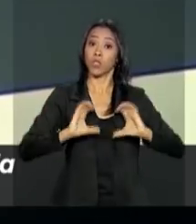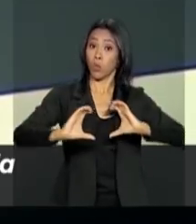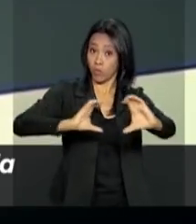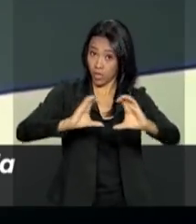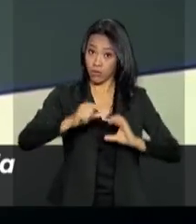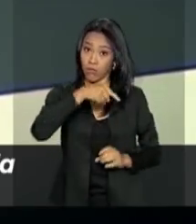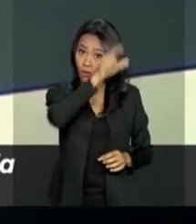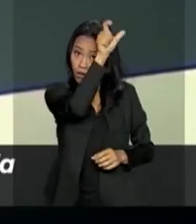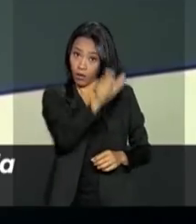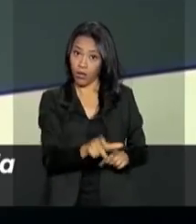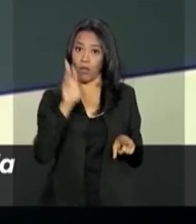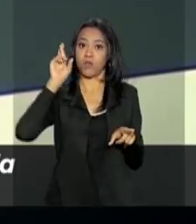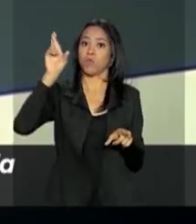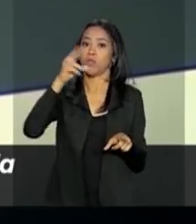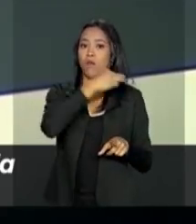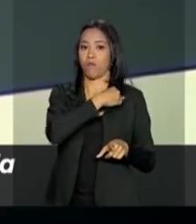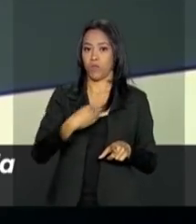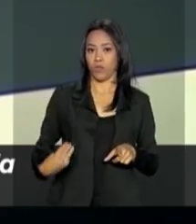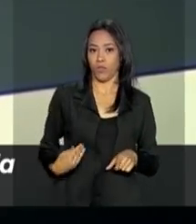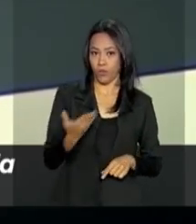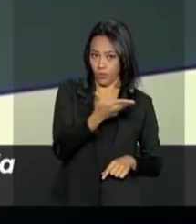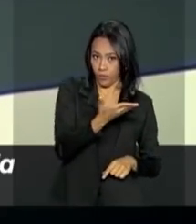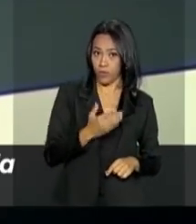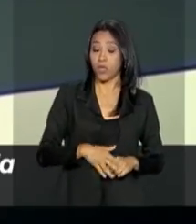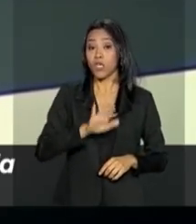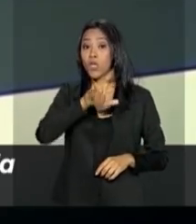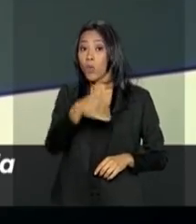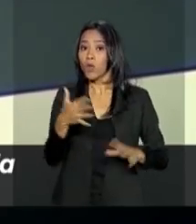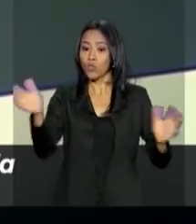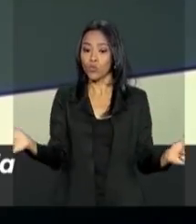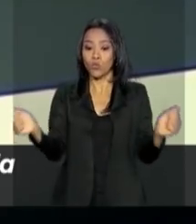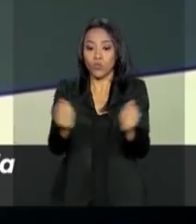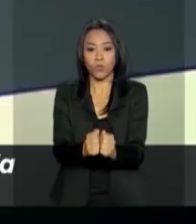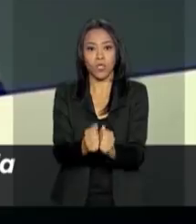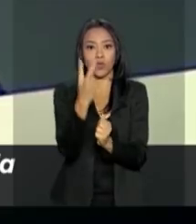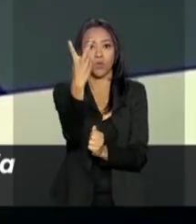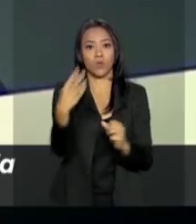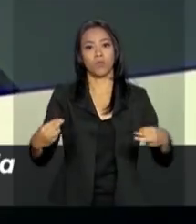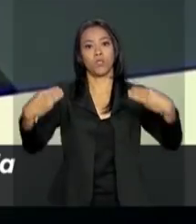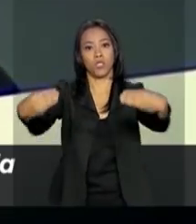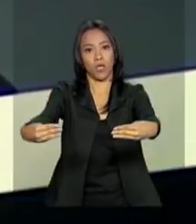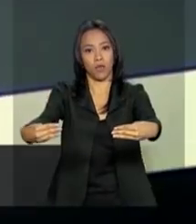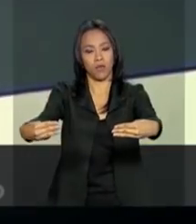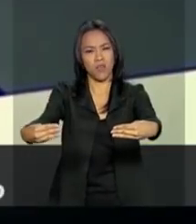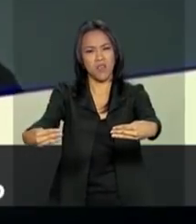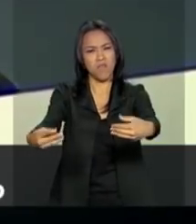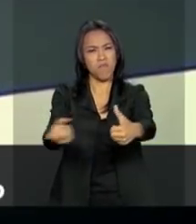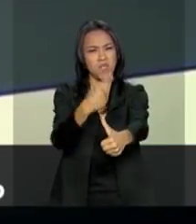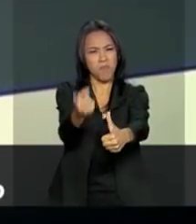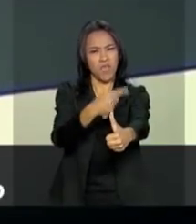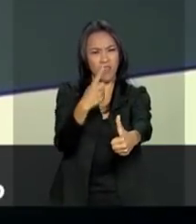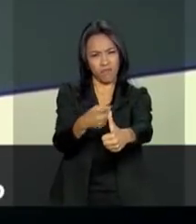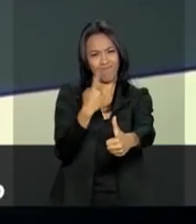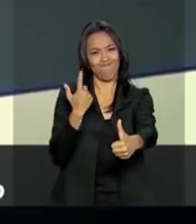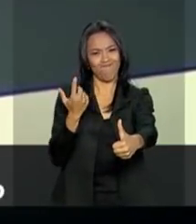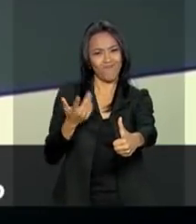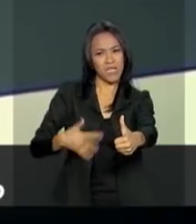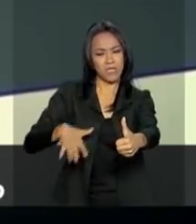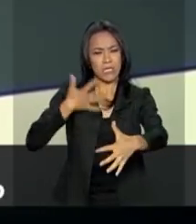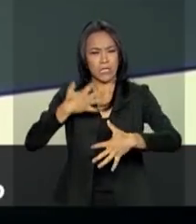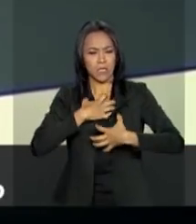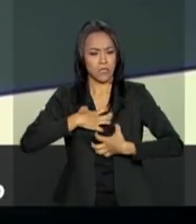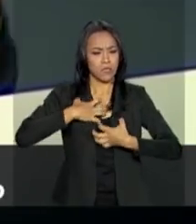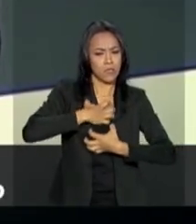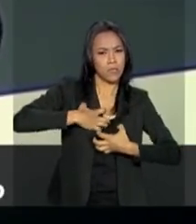eu temos assim a next e as ruas não têm as duas no primeiro momento houve uma certa ea inquietação